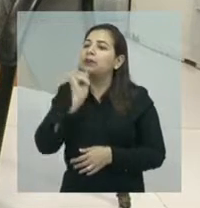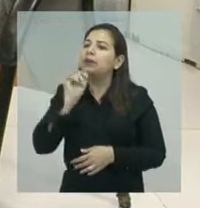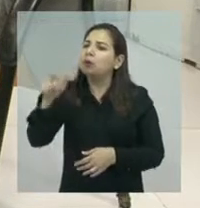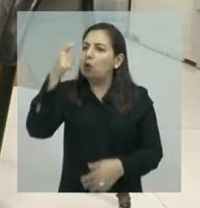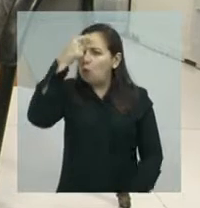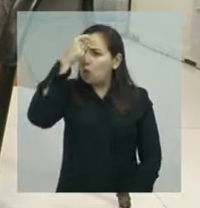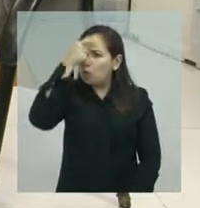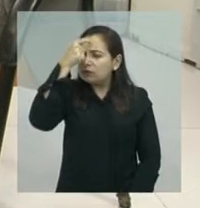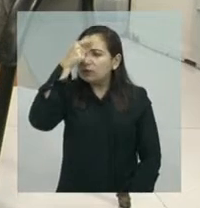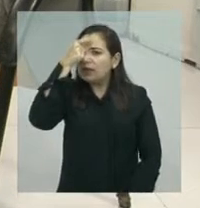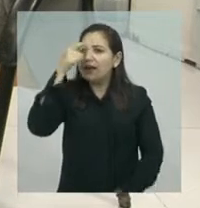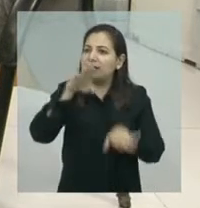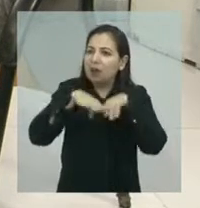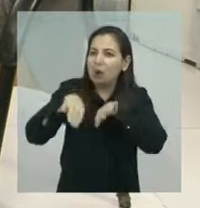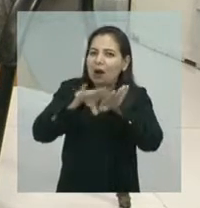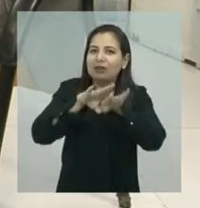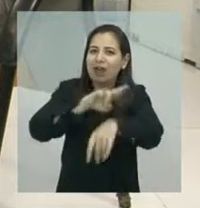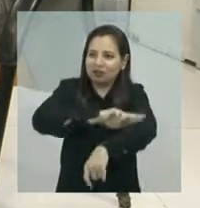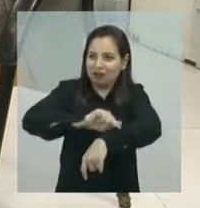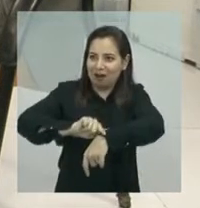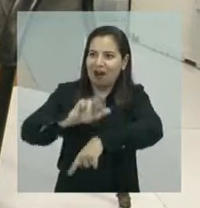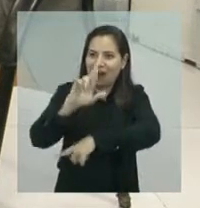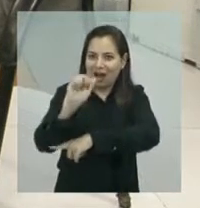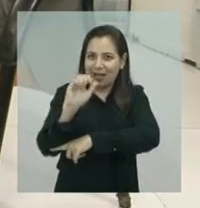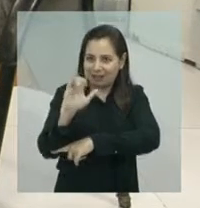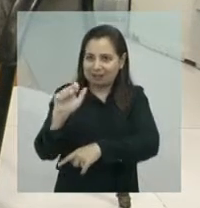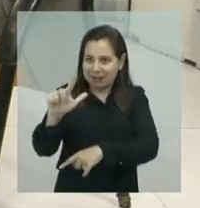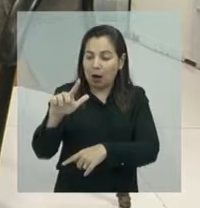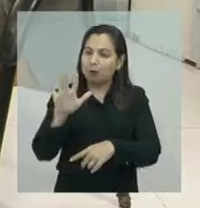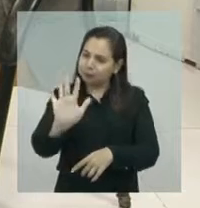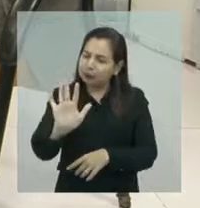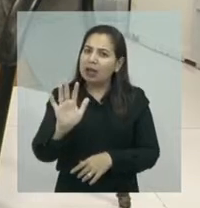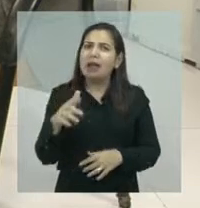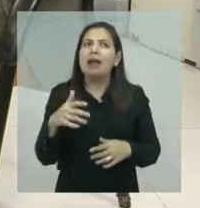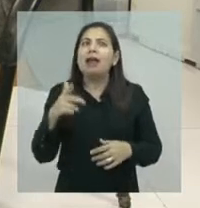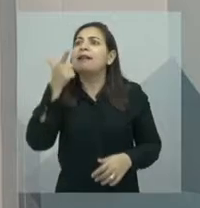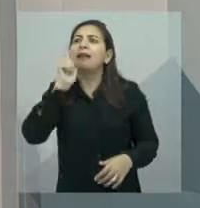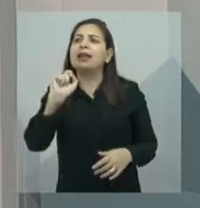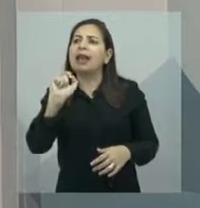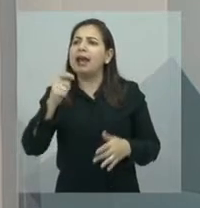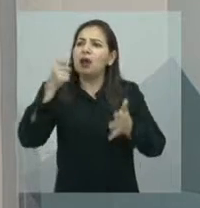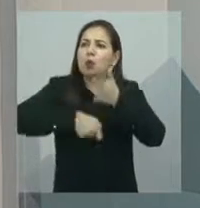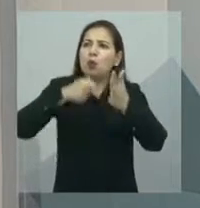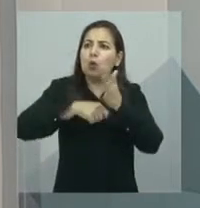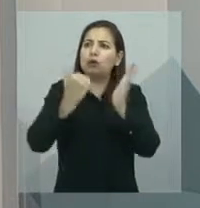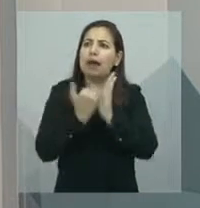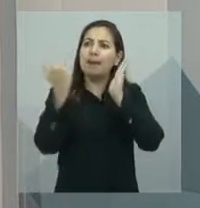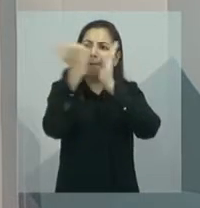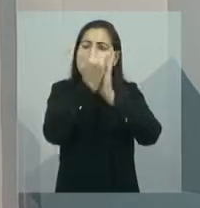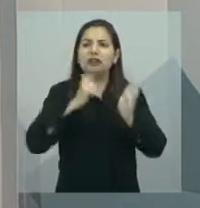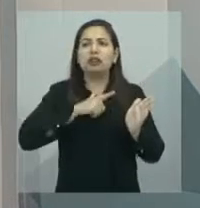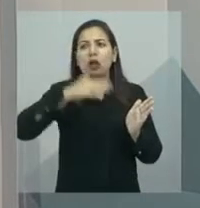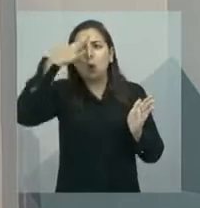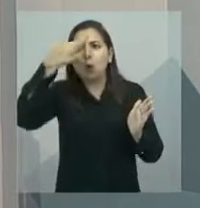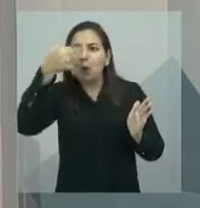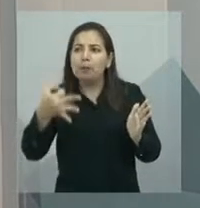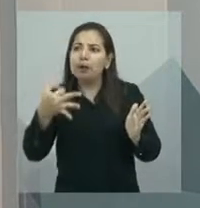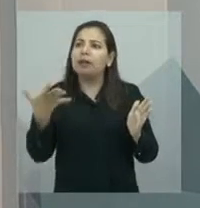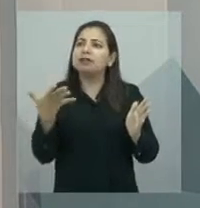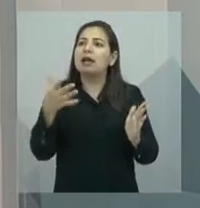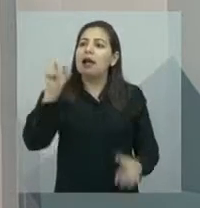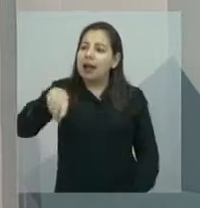você frisou muito bem até esse momento Perfeito. da entrevista, os jovens têm mais essa compreensão ou são as pessoas